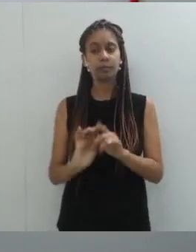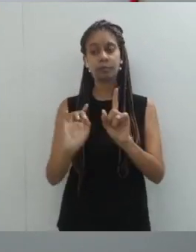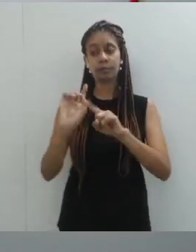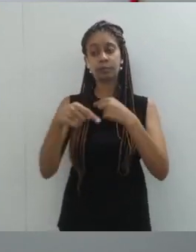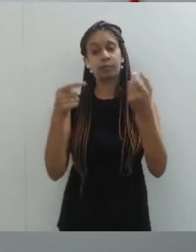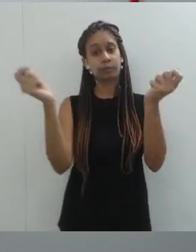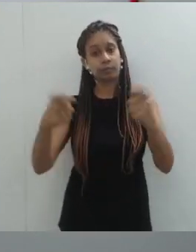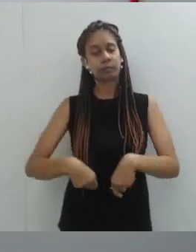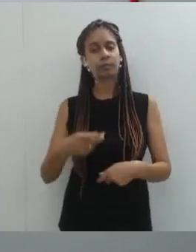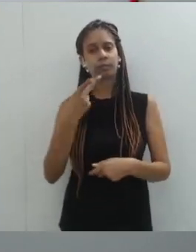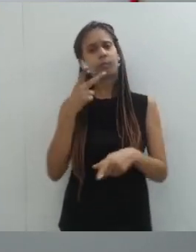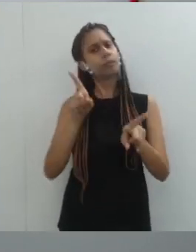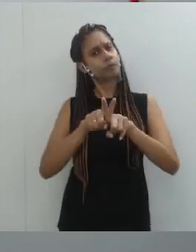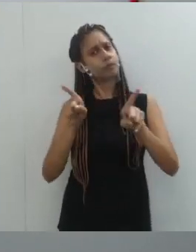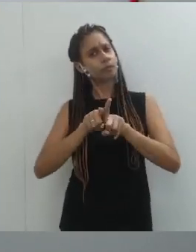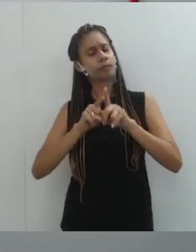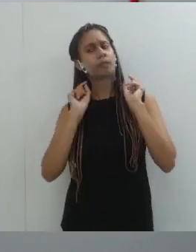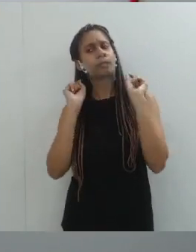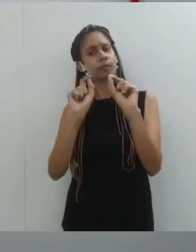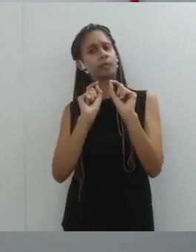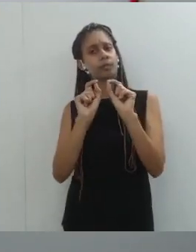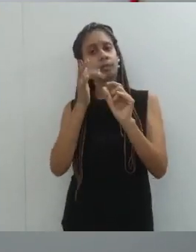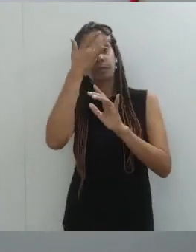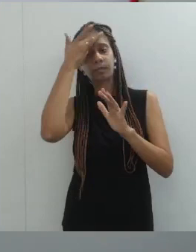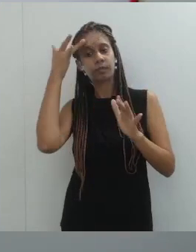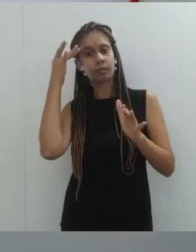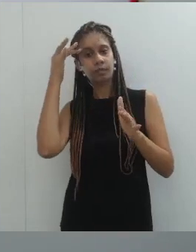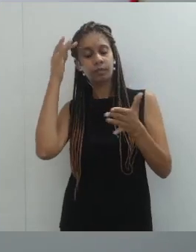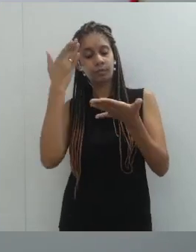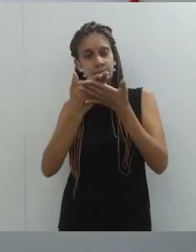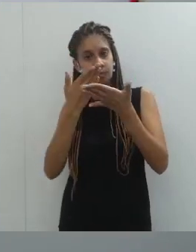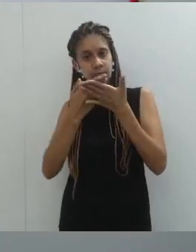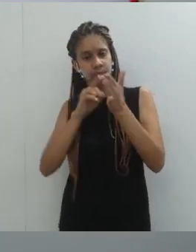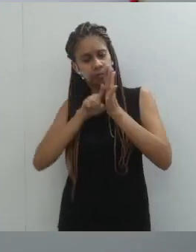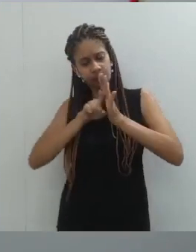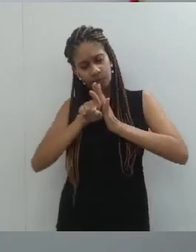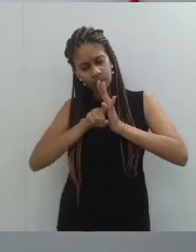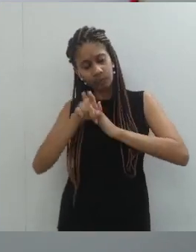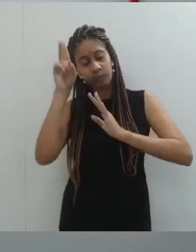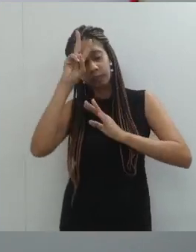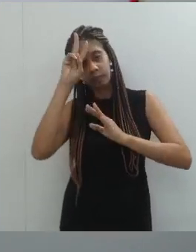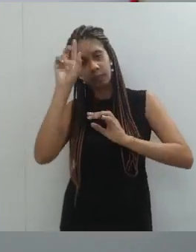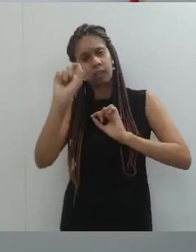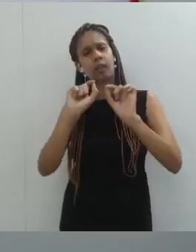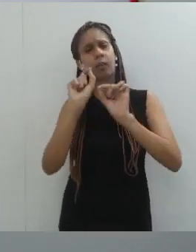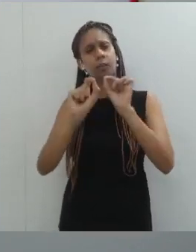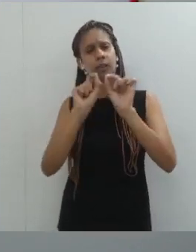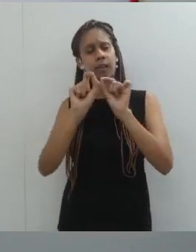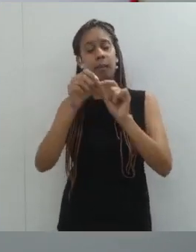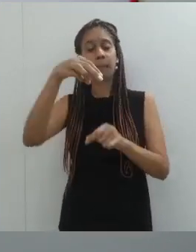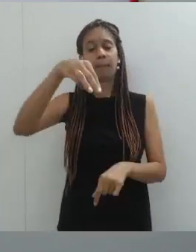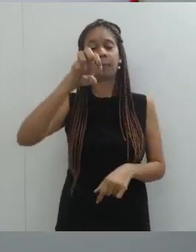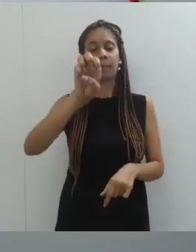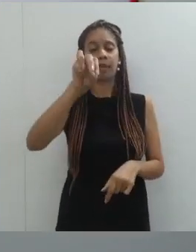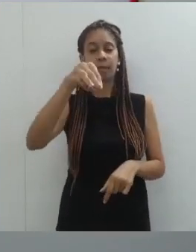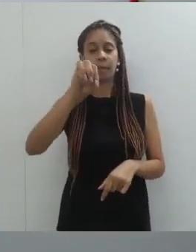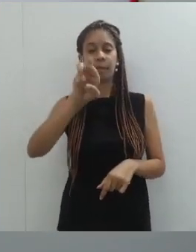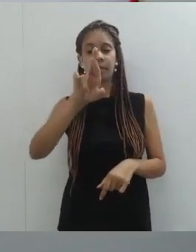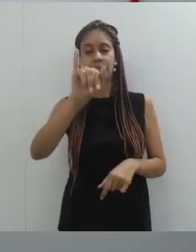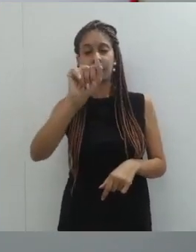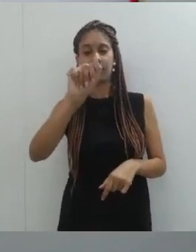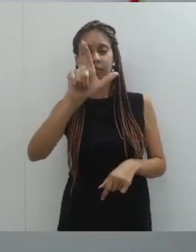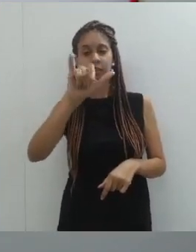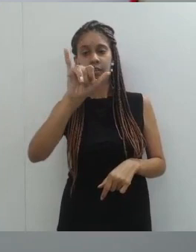pode dizer que o historiador é uma espécie de memorialista, escrevendo no